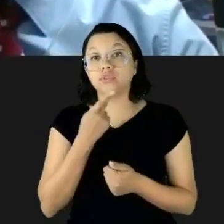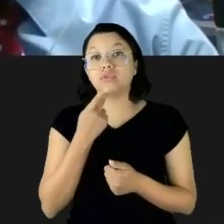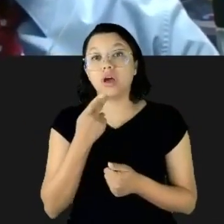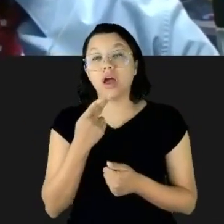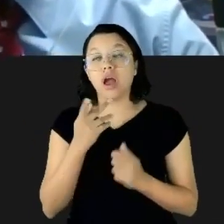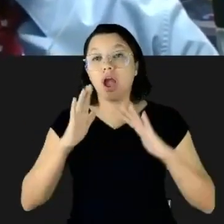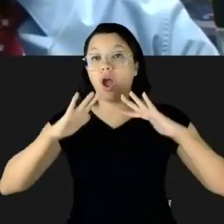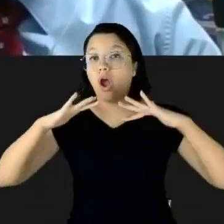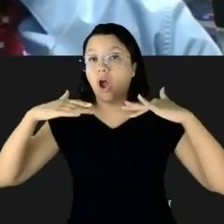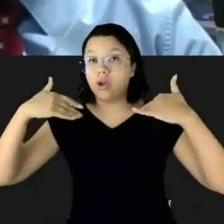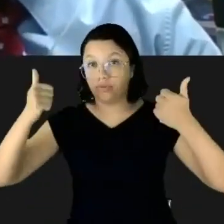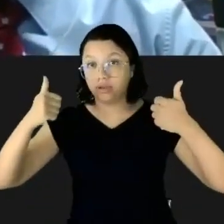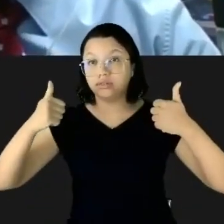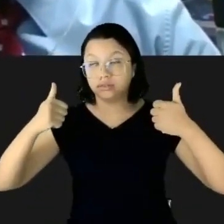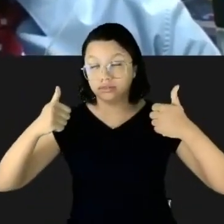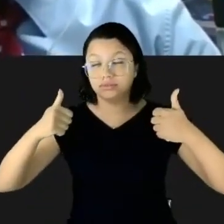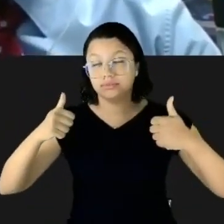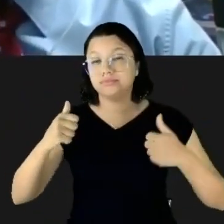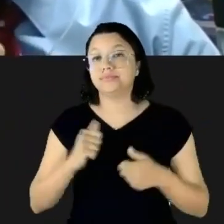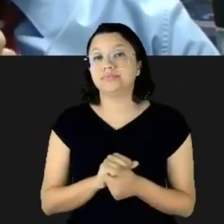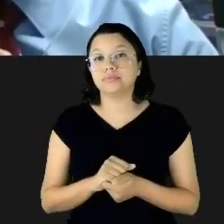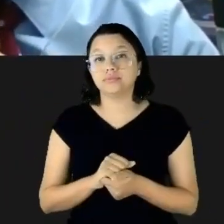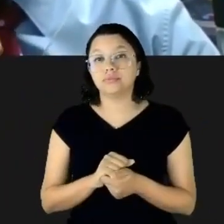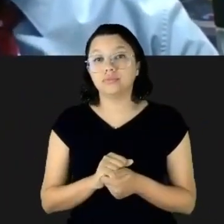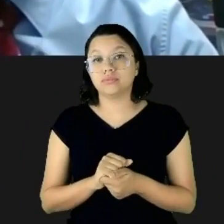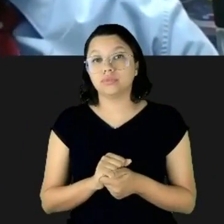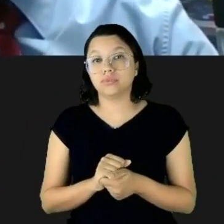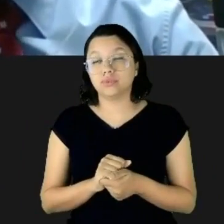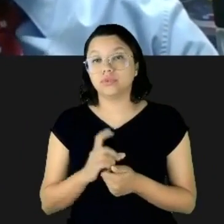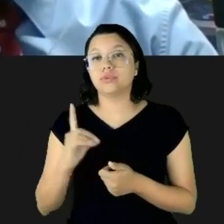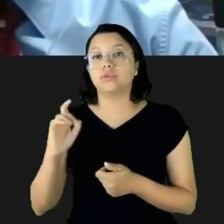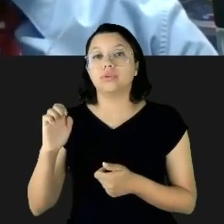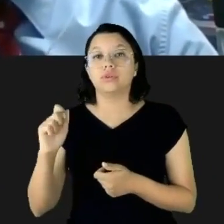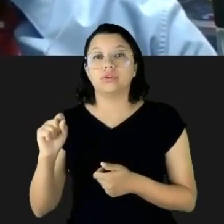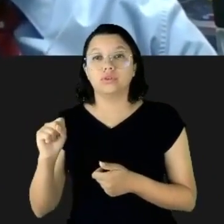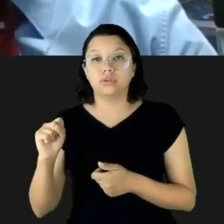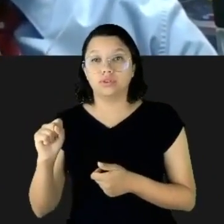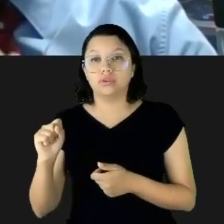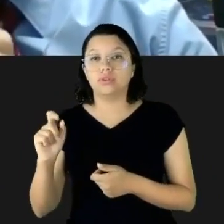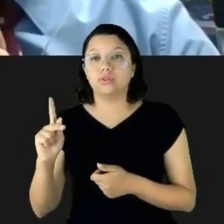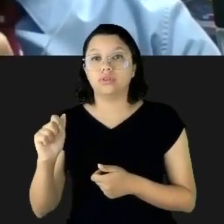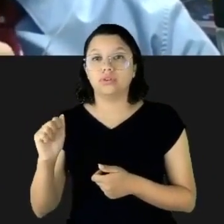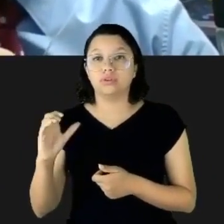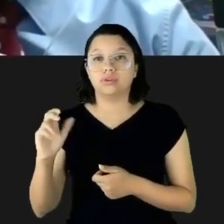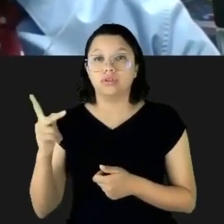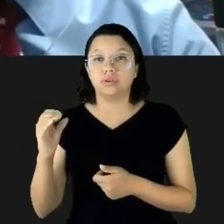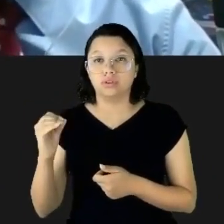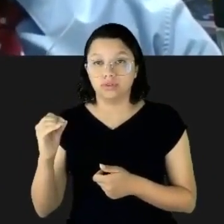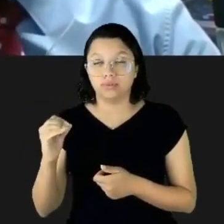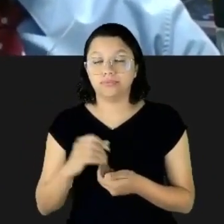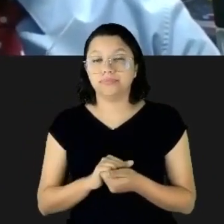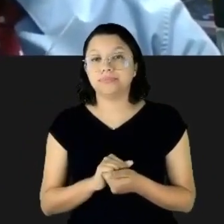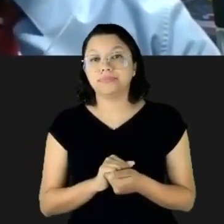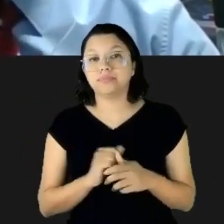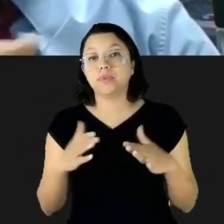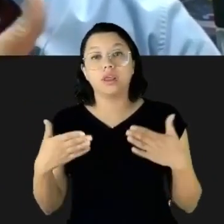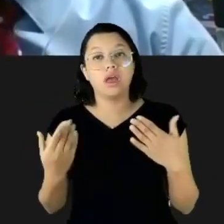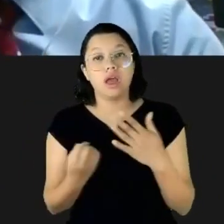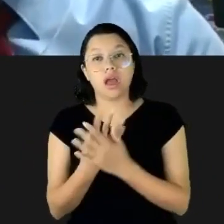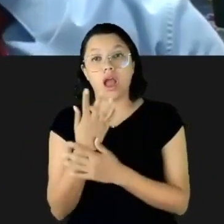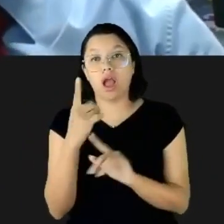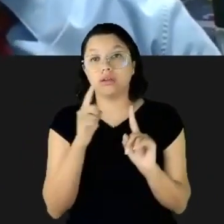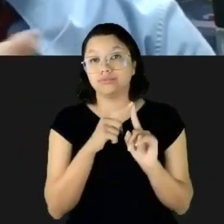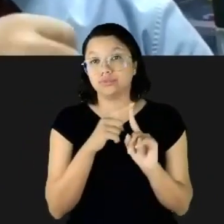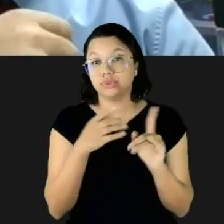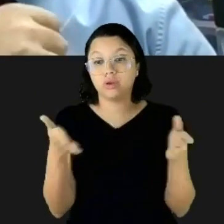qualificação do ato também, com poucos e bons despachos, impulsiona muito o processo, é muito mais fácil. Então, criar os